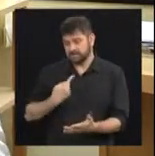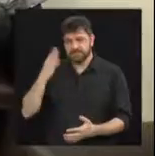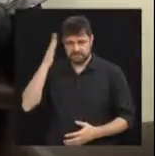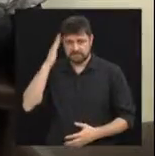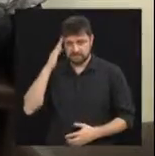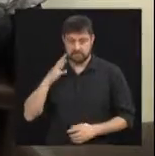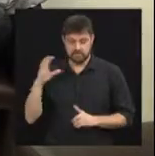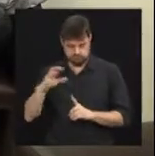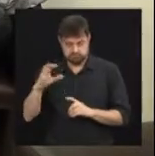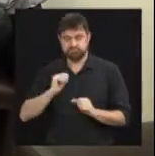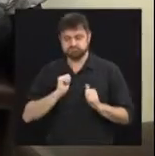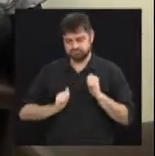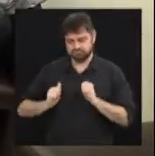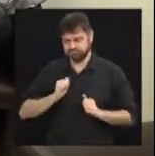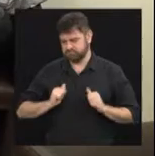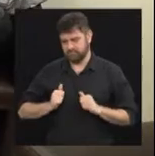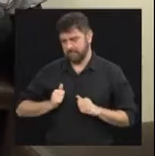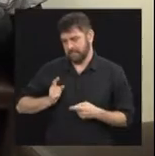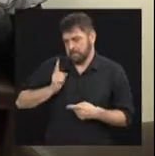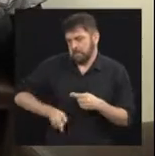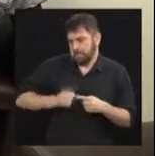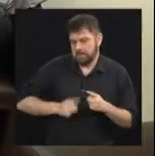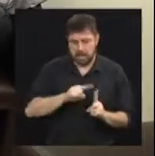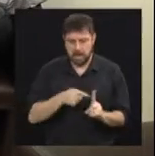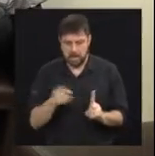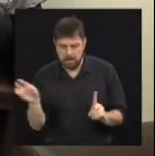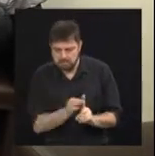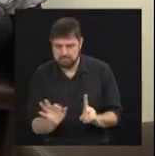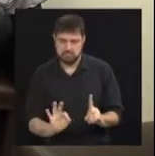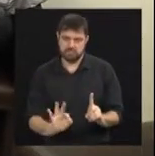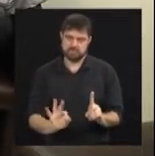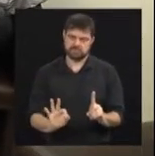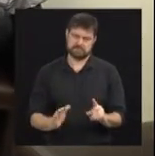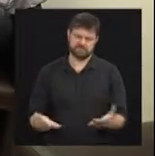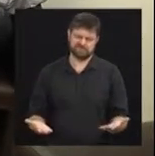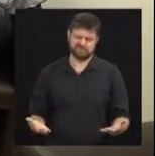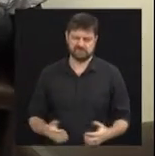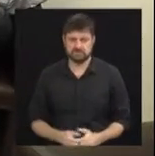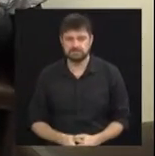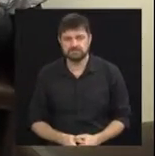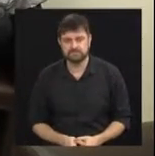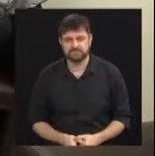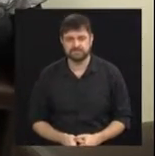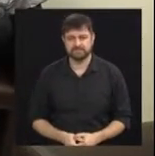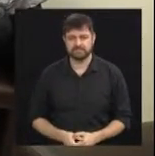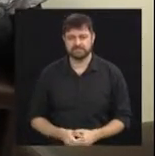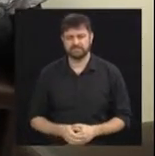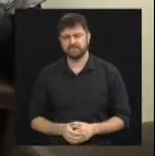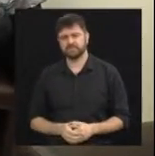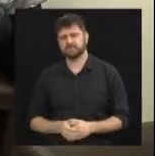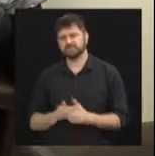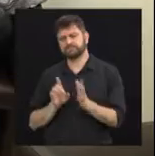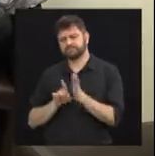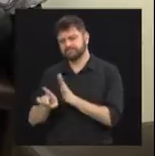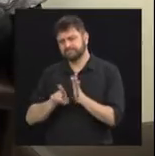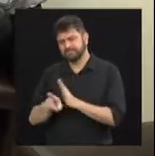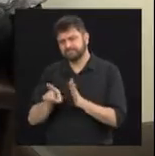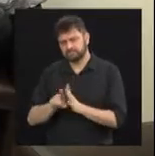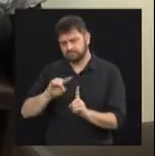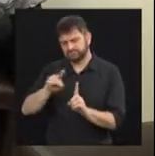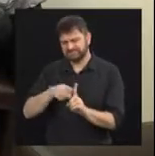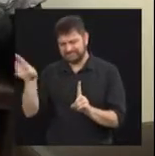mas nós não consideramos o fator emocional como um fator de infertilidade. Doutora, e a